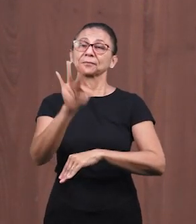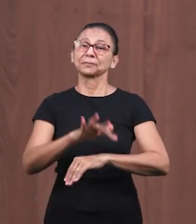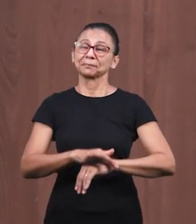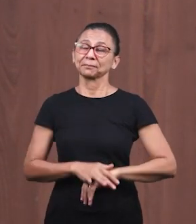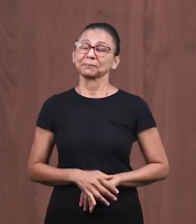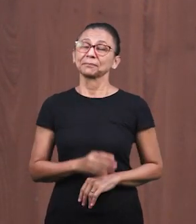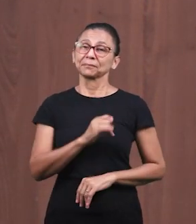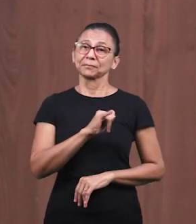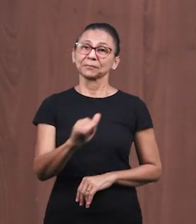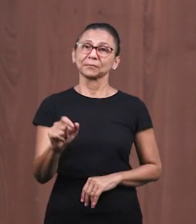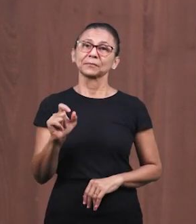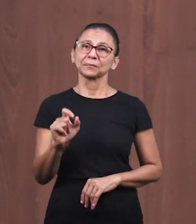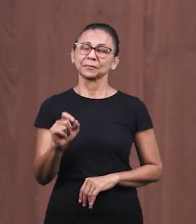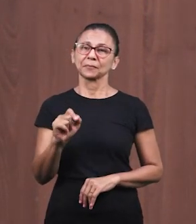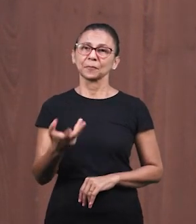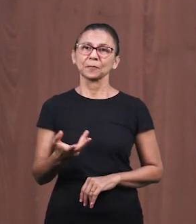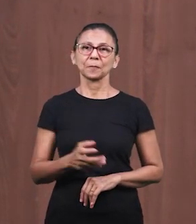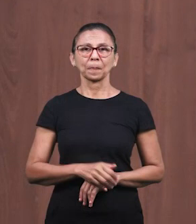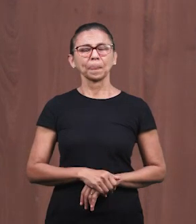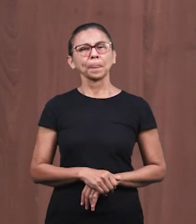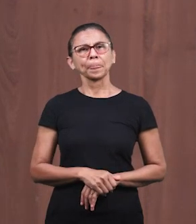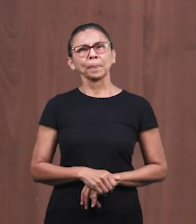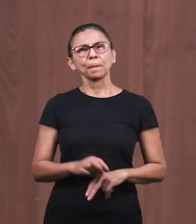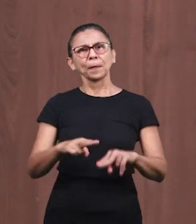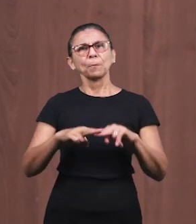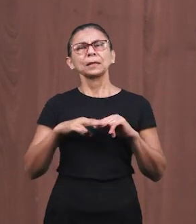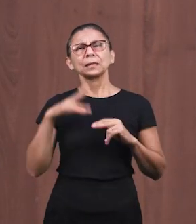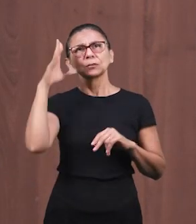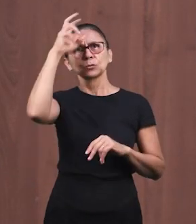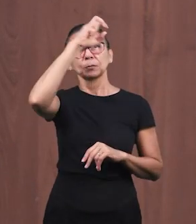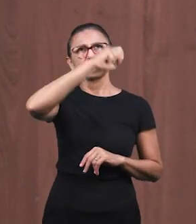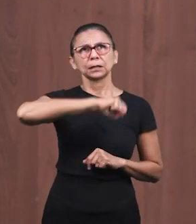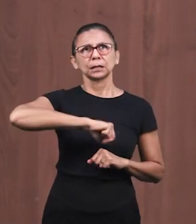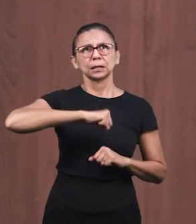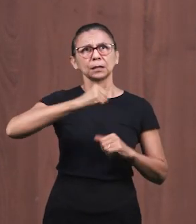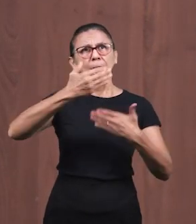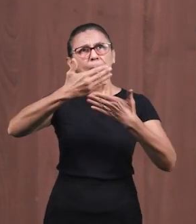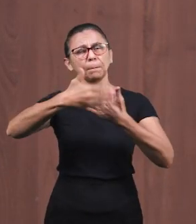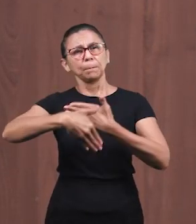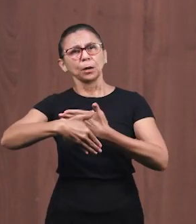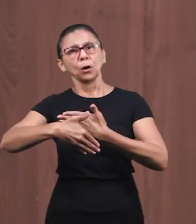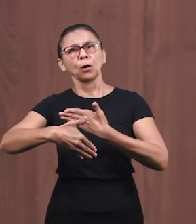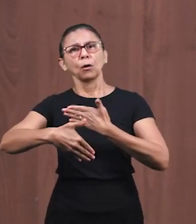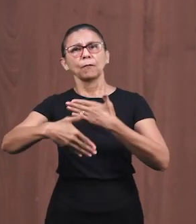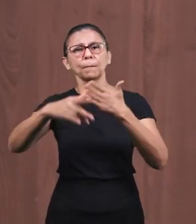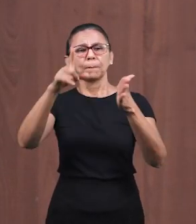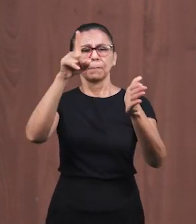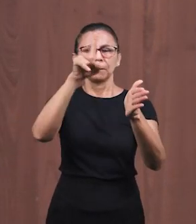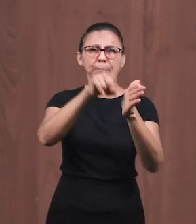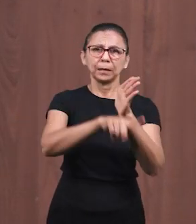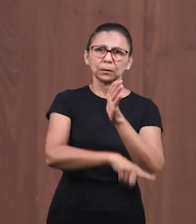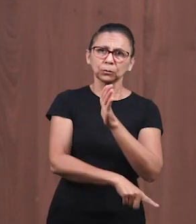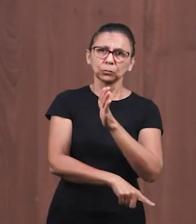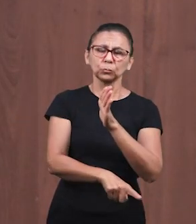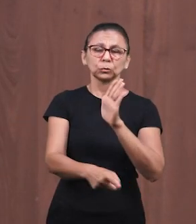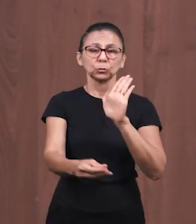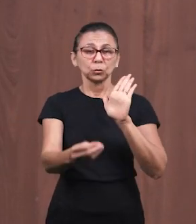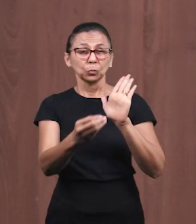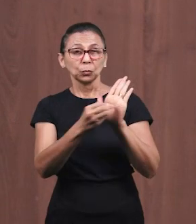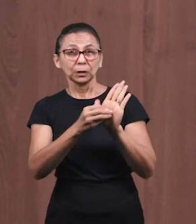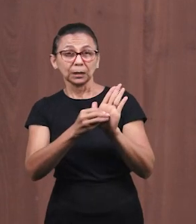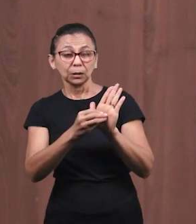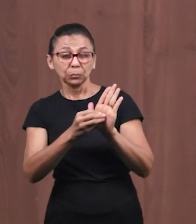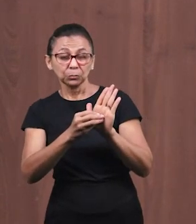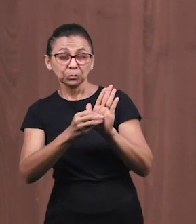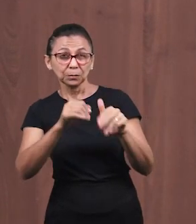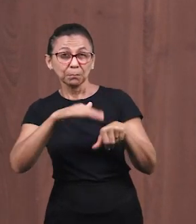em afirmar que um modo de compreender o ritmo da prova, o formato das questões, os conteúdos